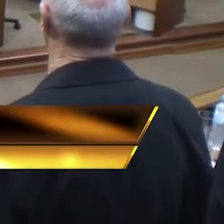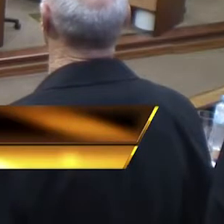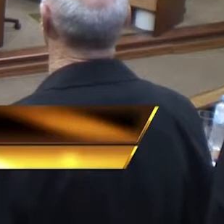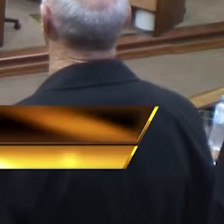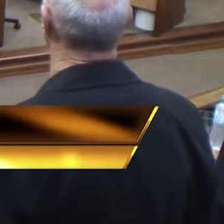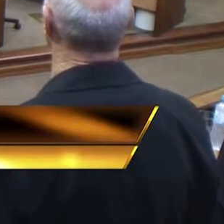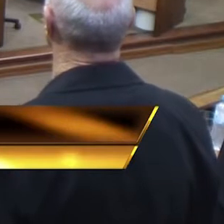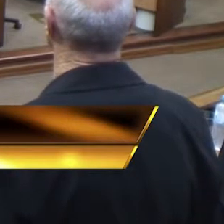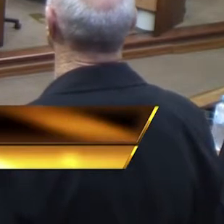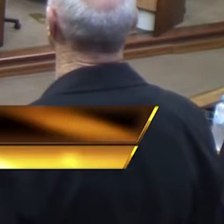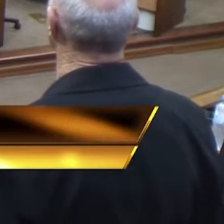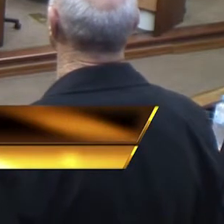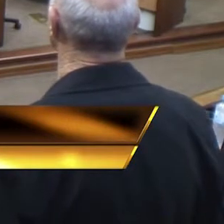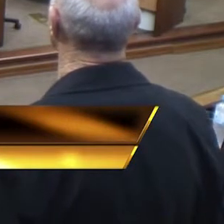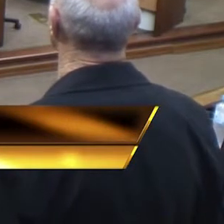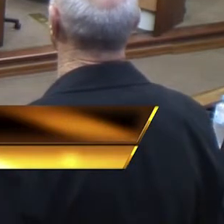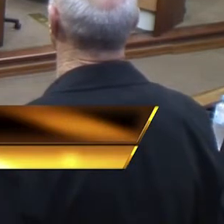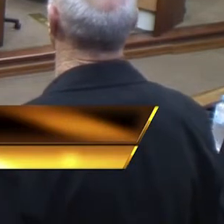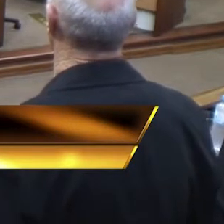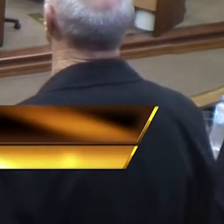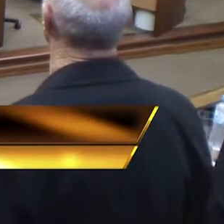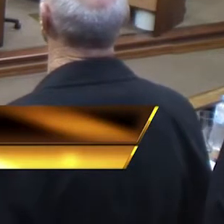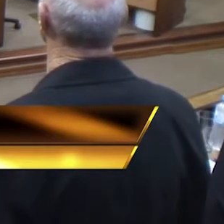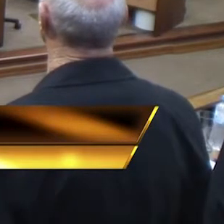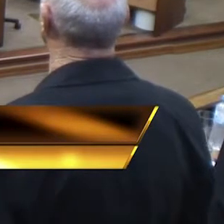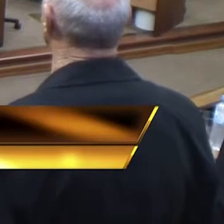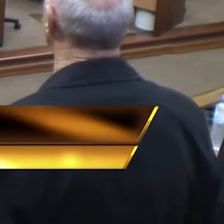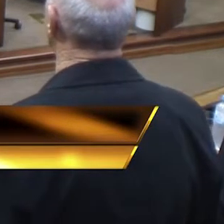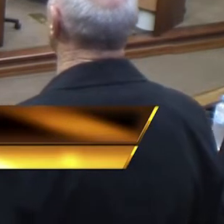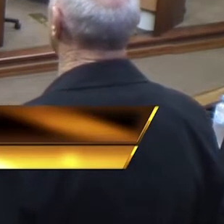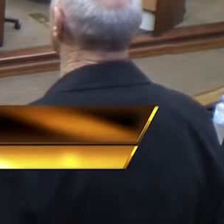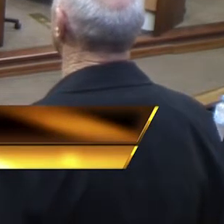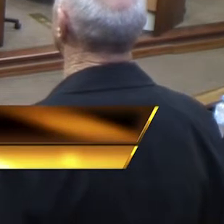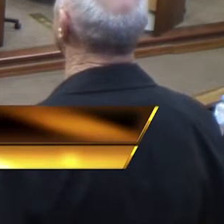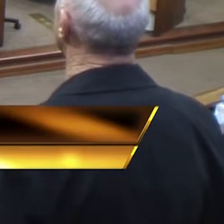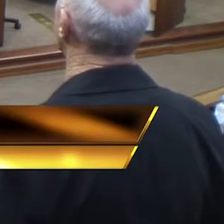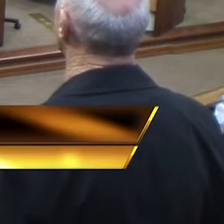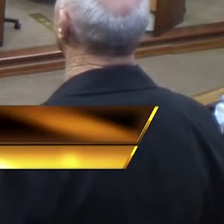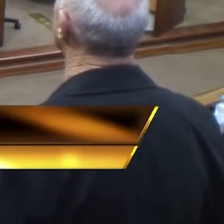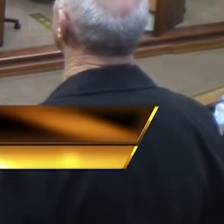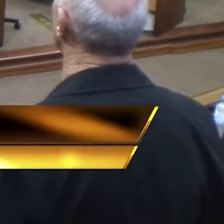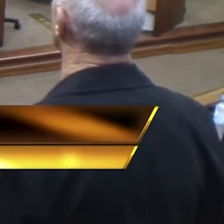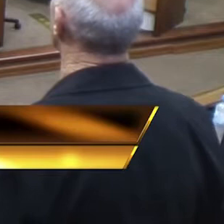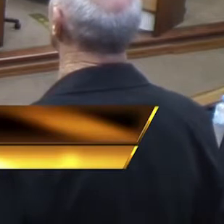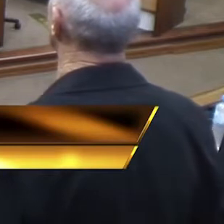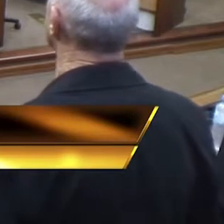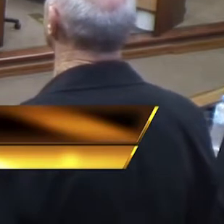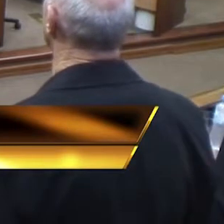Ostentas estrelado e digo